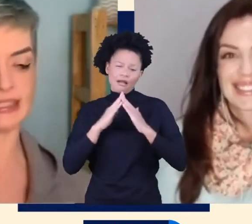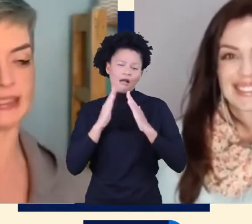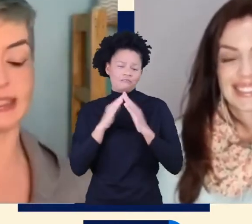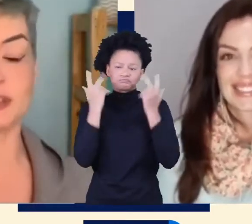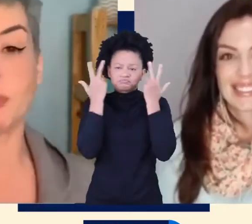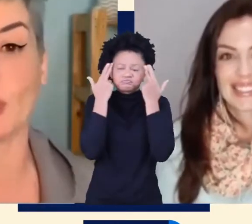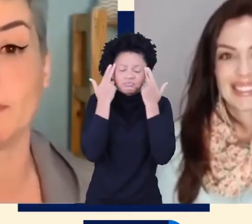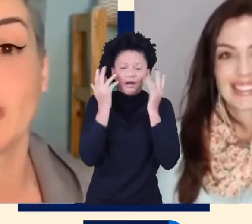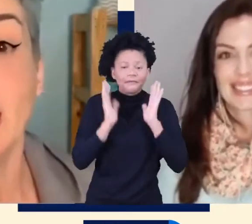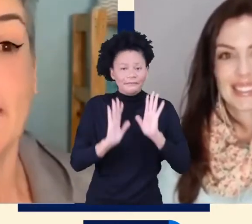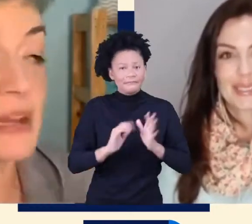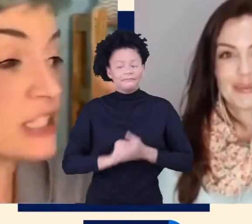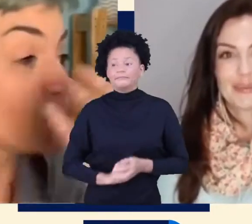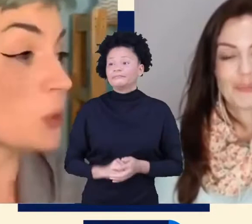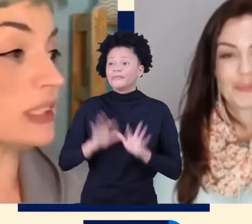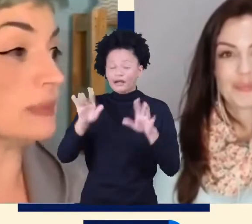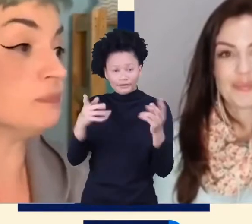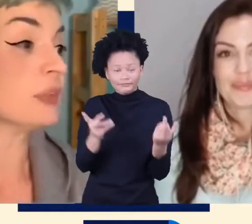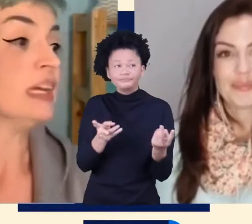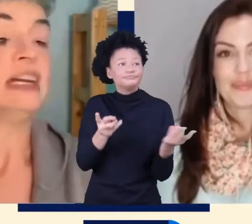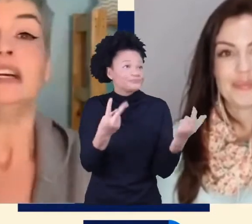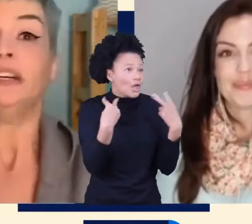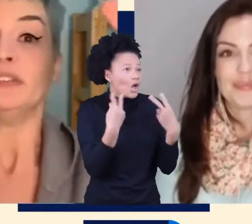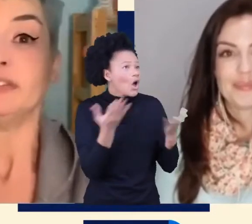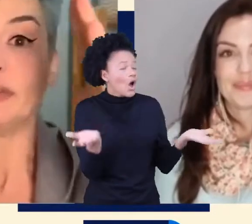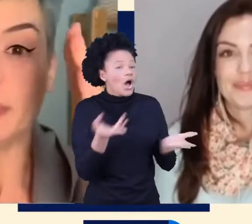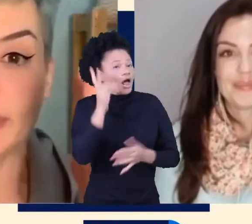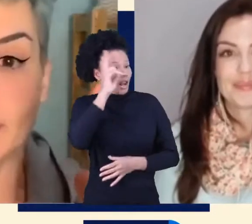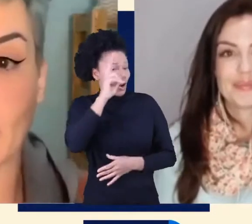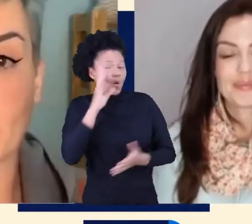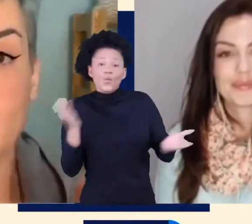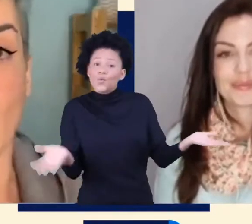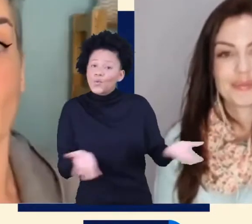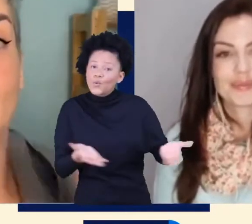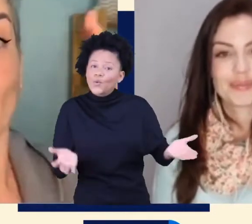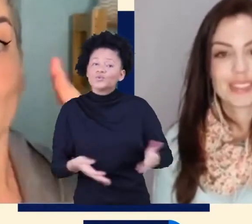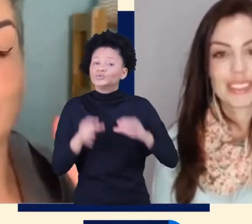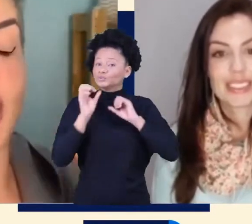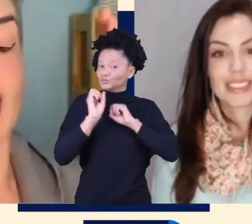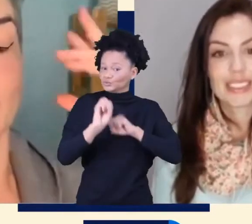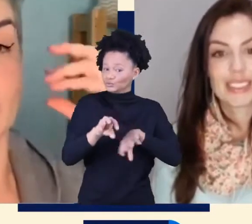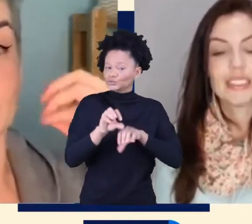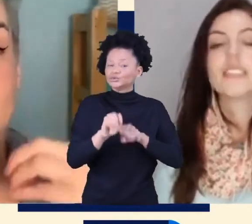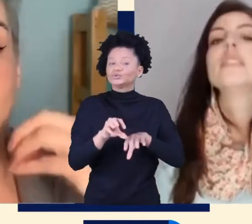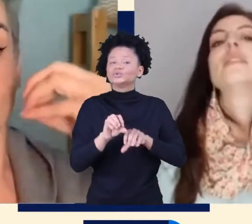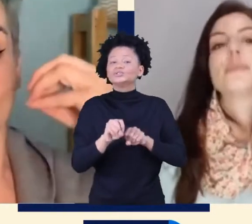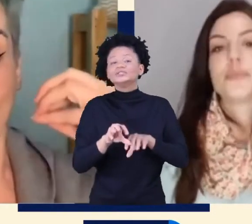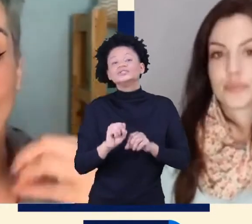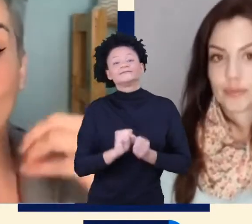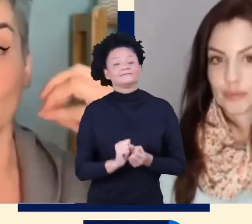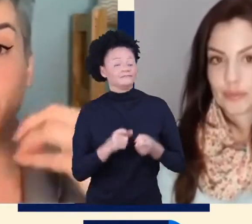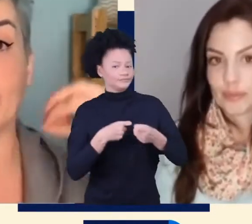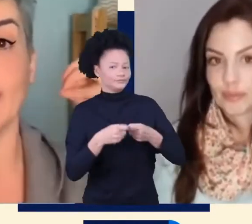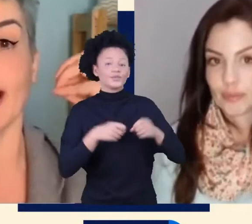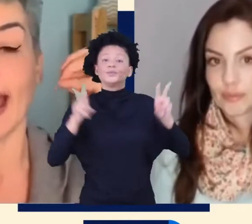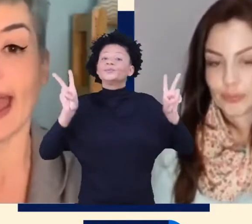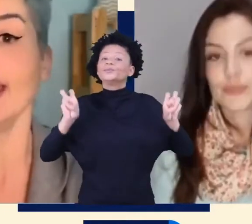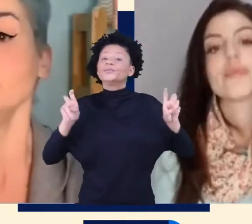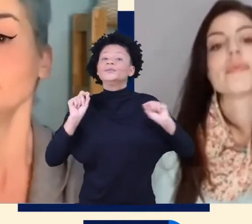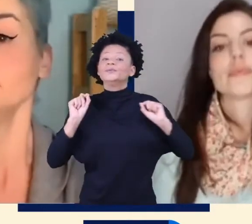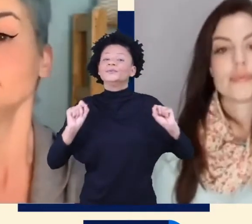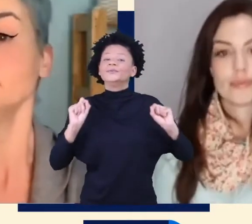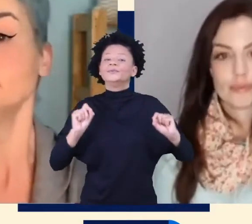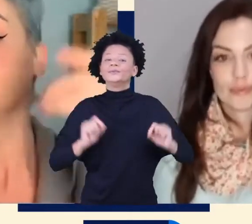em casa ainda tá de boa. Mas escuta, vamos lembrar o pessoal. Hoje é educação sexual e o tema